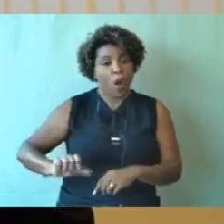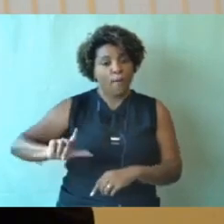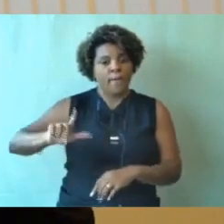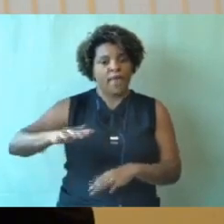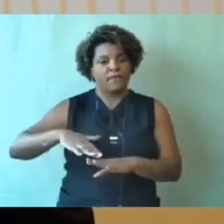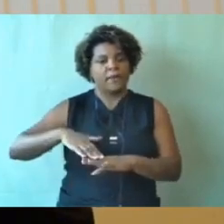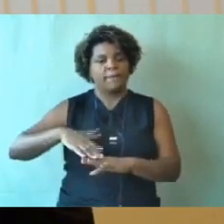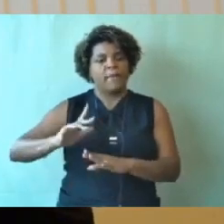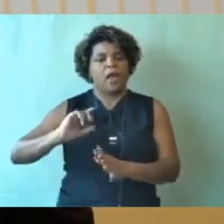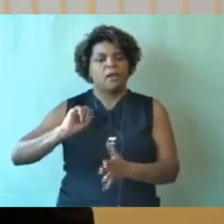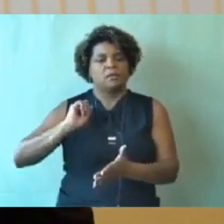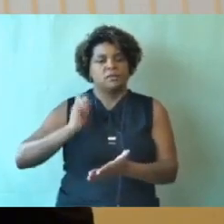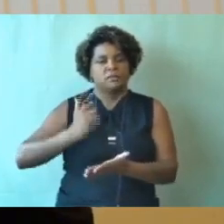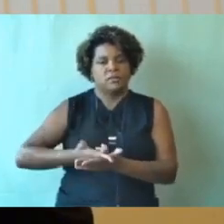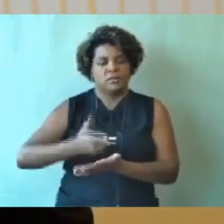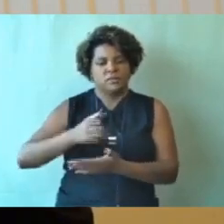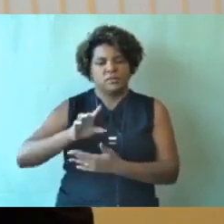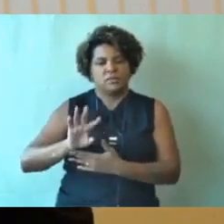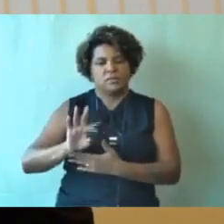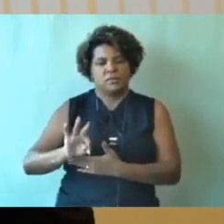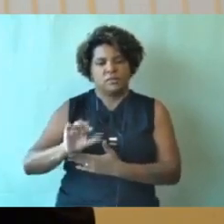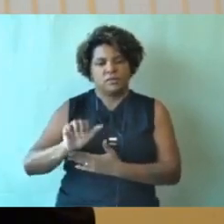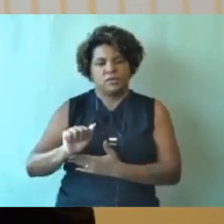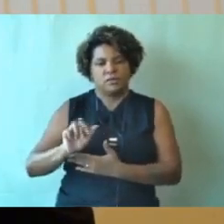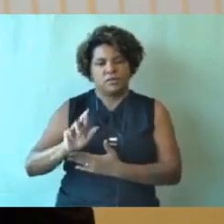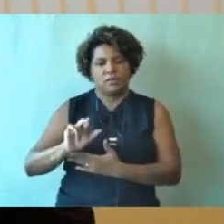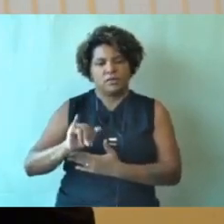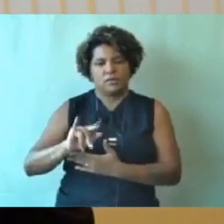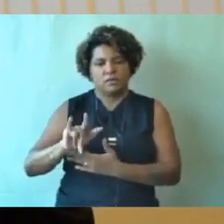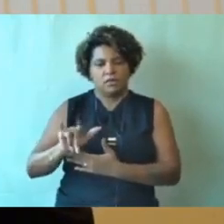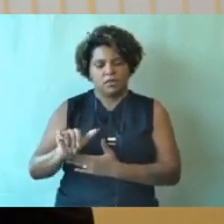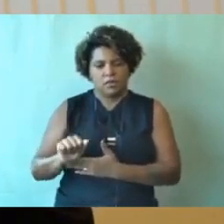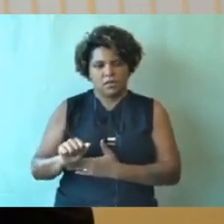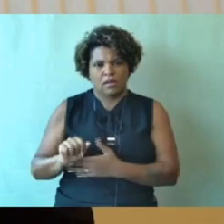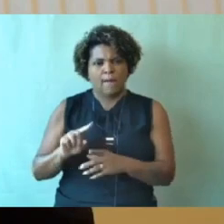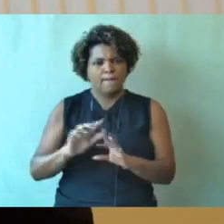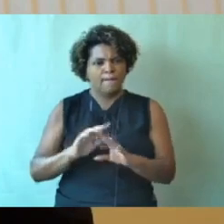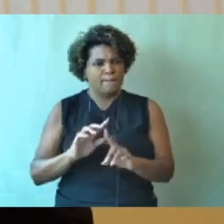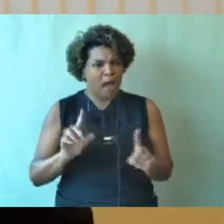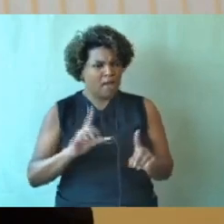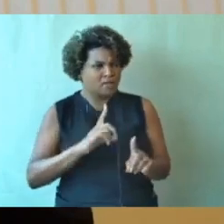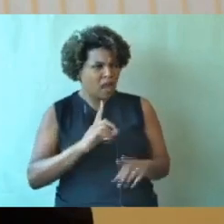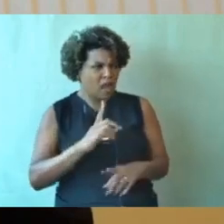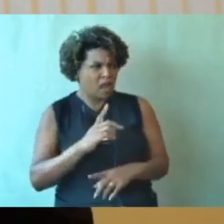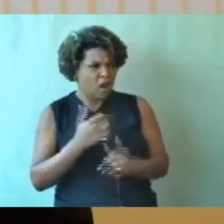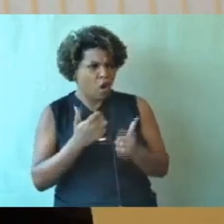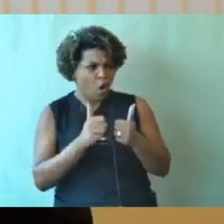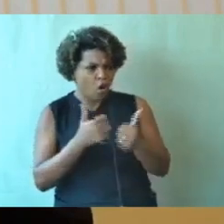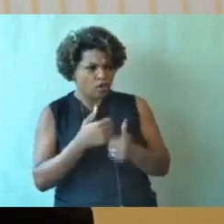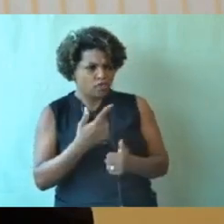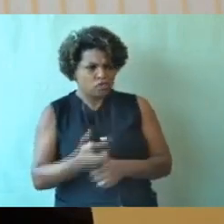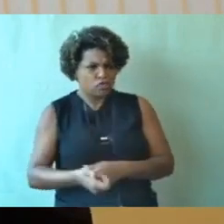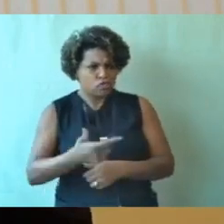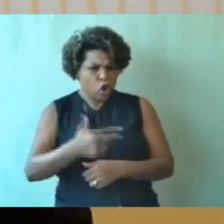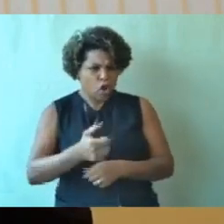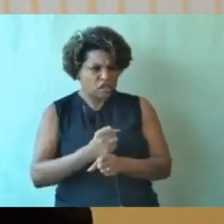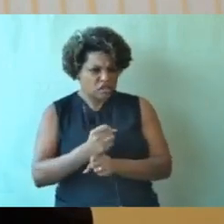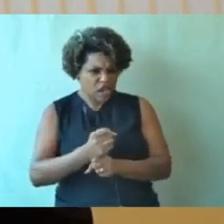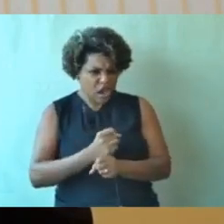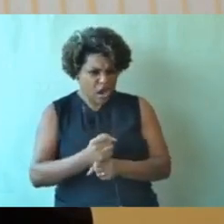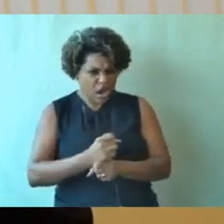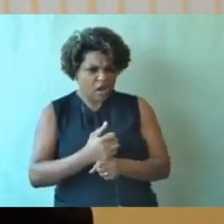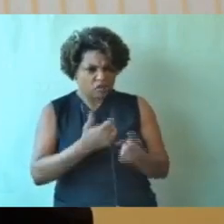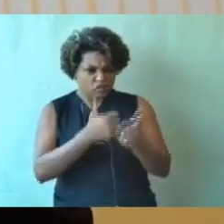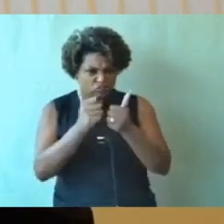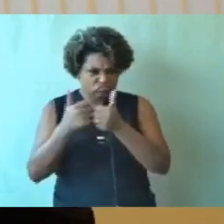tem ônibus, mas a gente tem ônibus de 12 anos no sistema? Temos. Esses vão acabar agora em 31 de dezembro e ano que vem entra